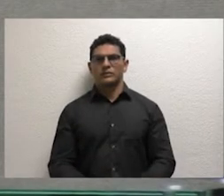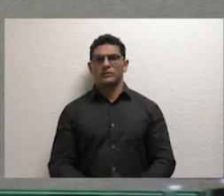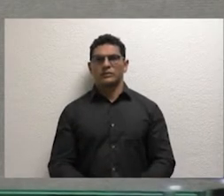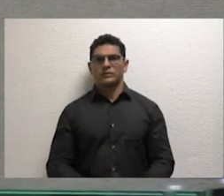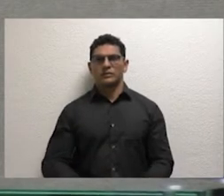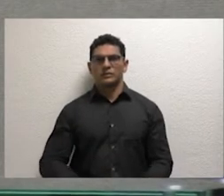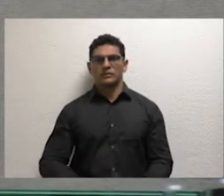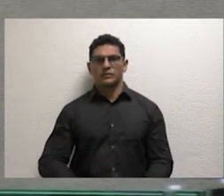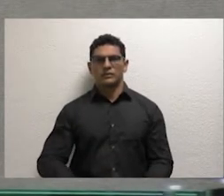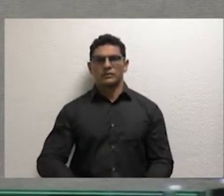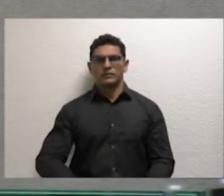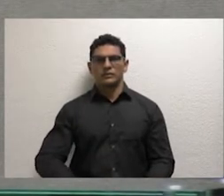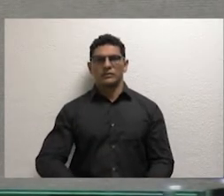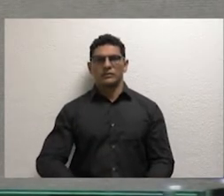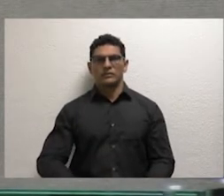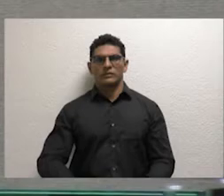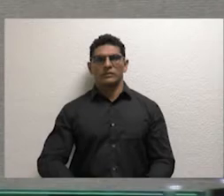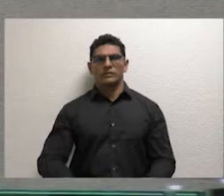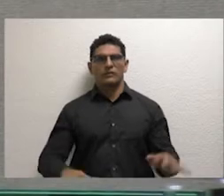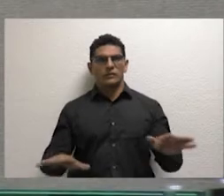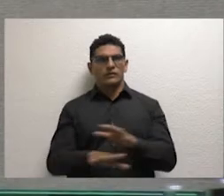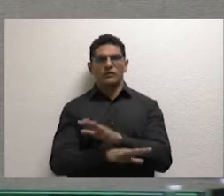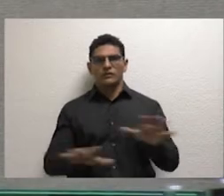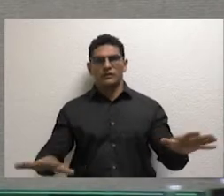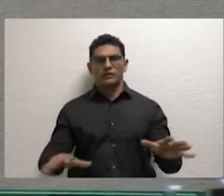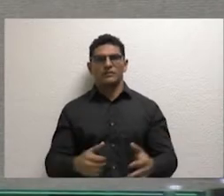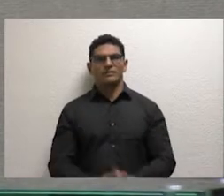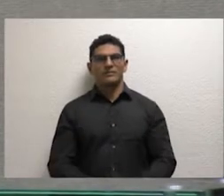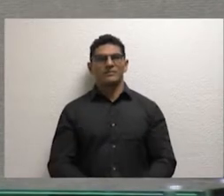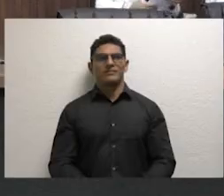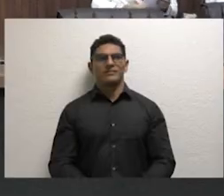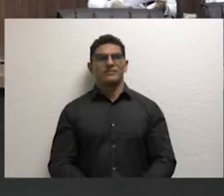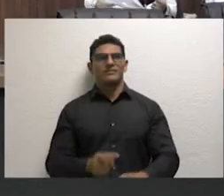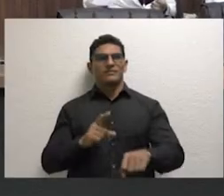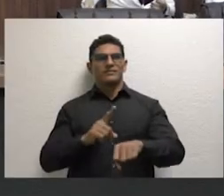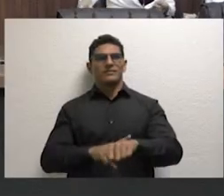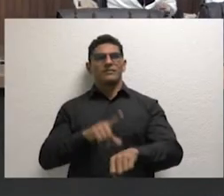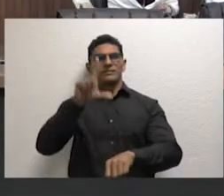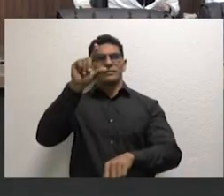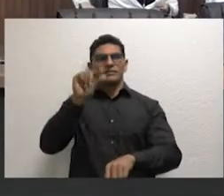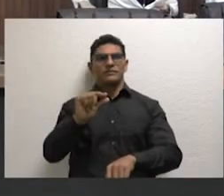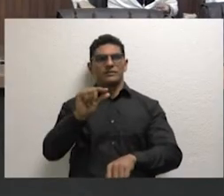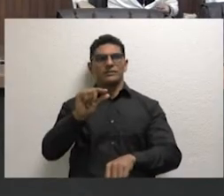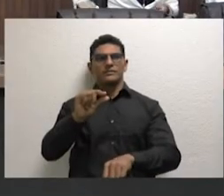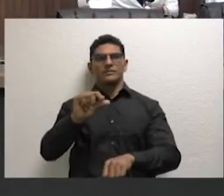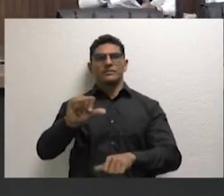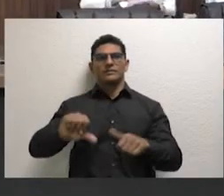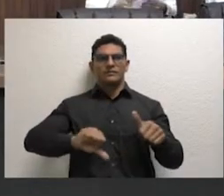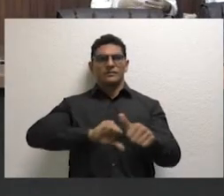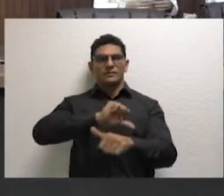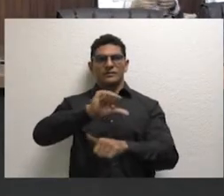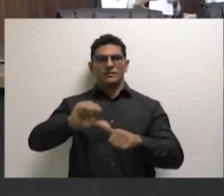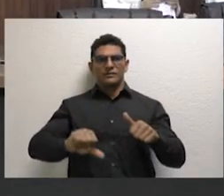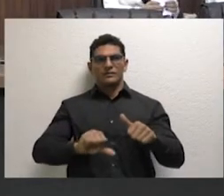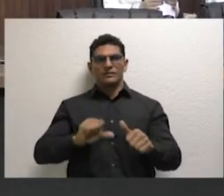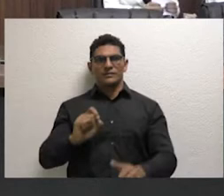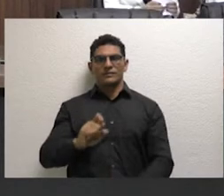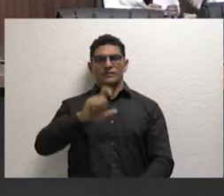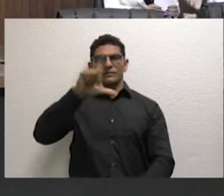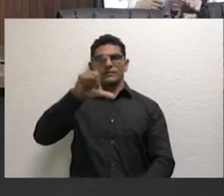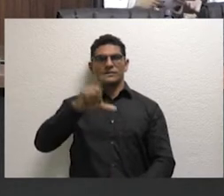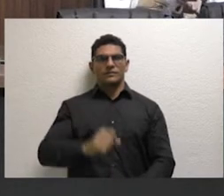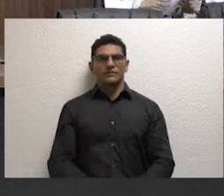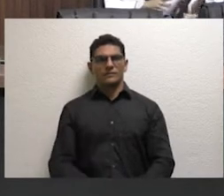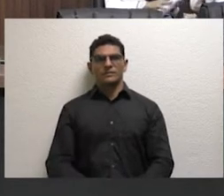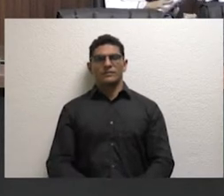encerro o pequeno expediente e já inicio o grande expediente concedo está o tempo para a deputada Alessandra